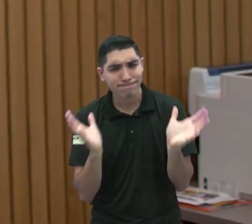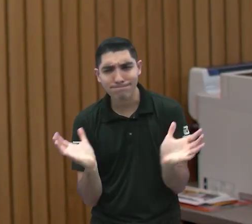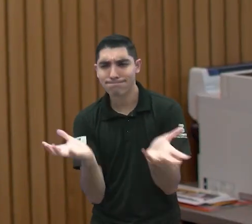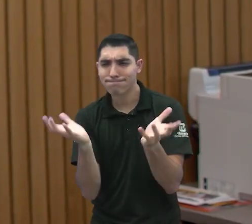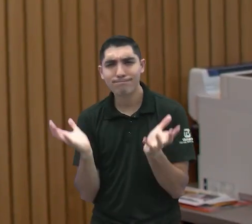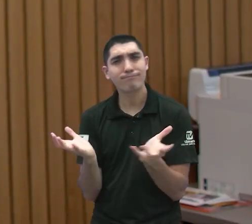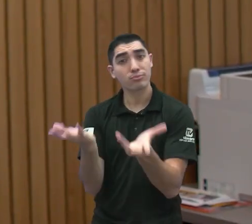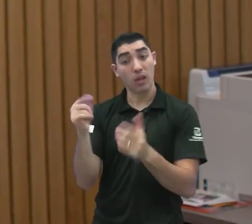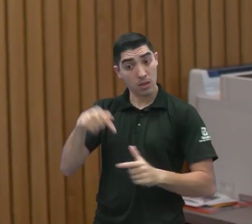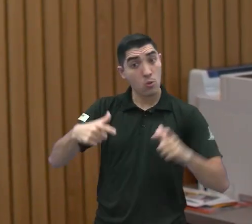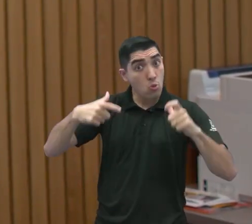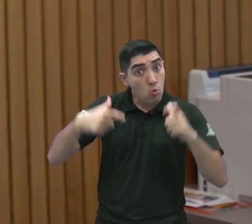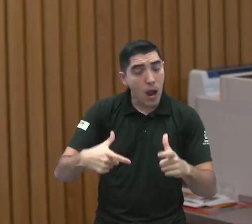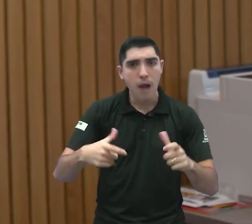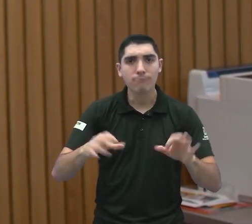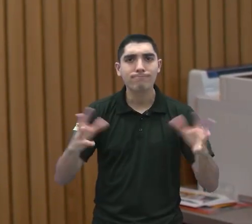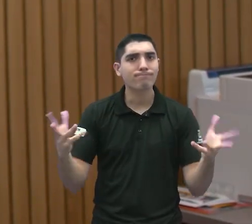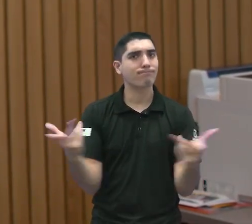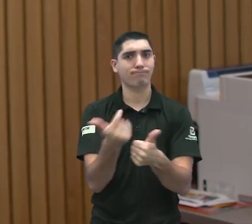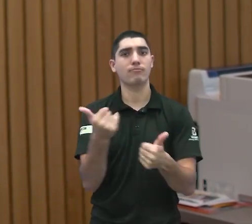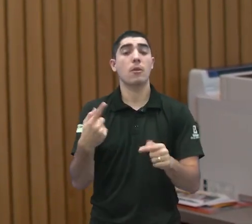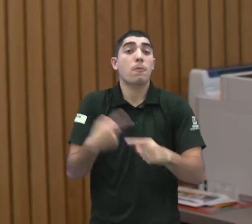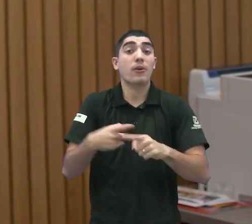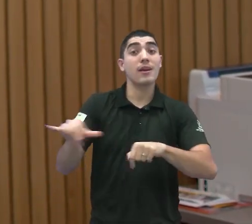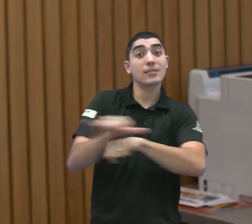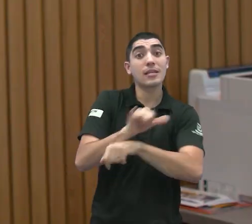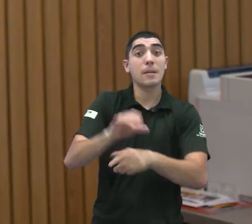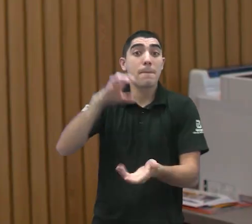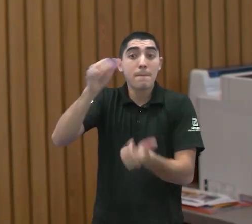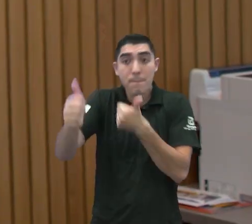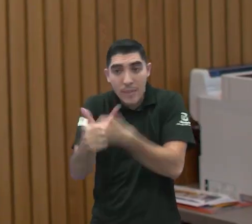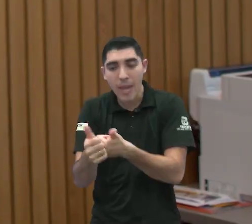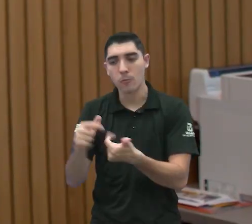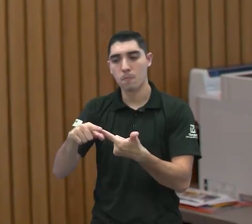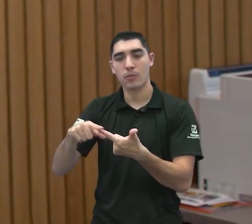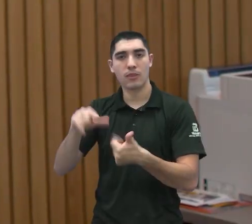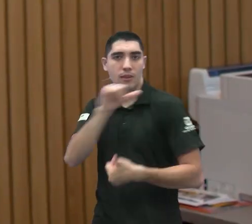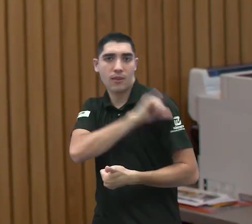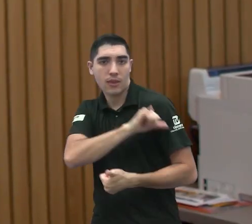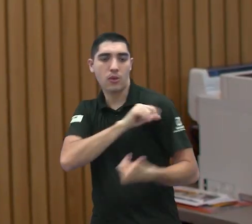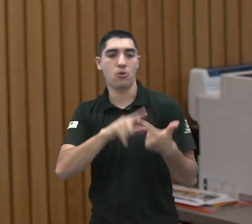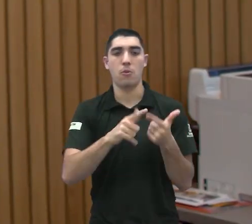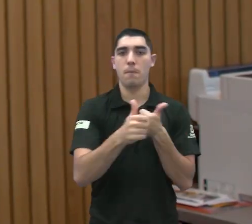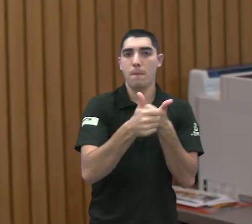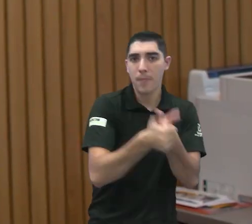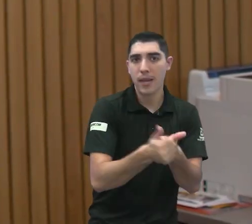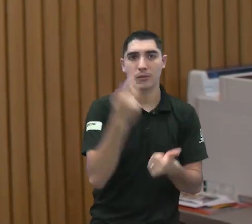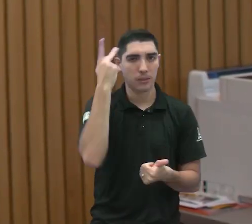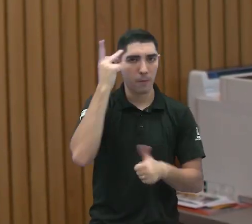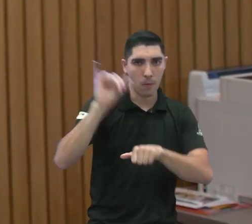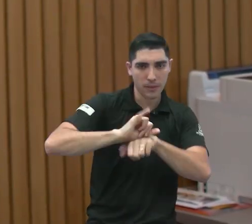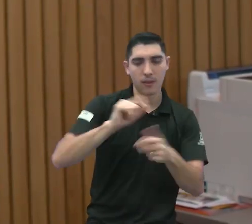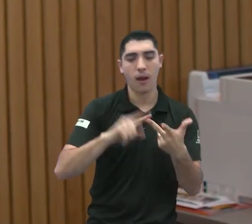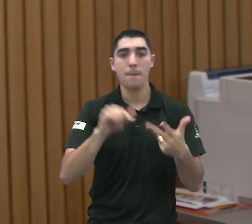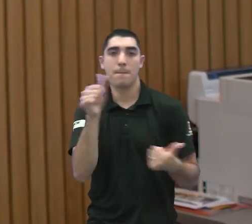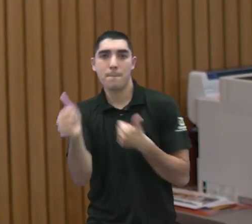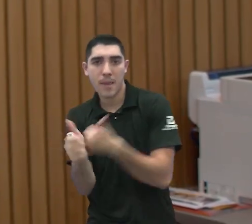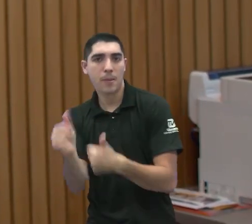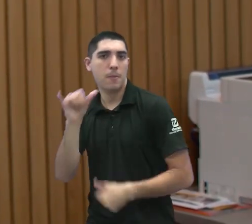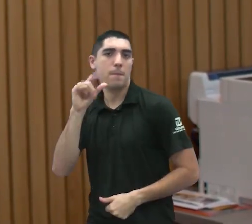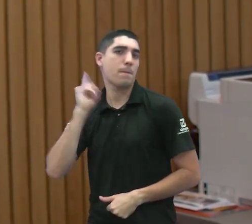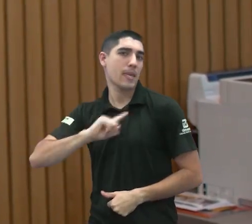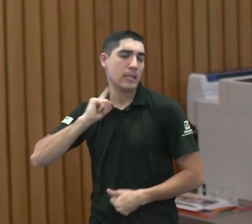nesse ambiente que é estratégico. Nós estamos entre Rio de Janeiro, São Paulo, Minas, um berço tecnológico que tem